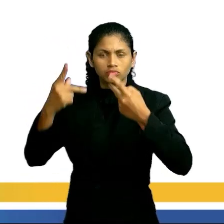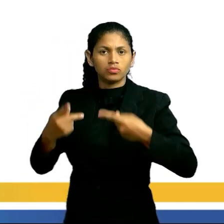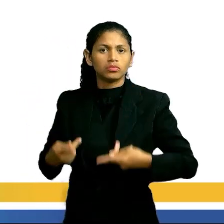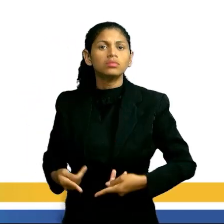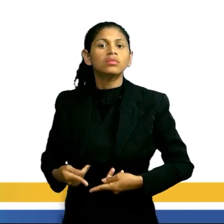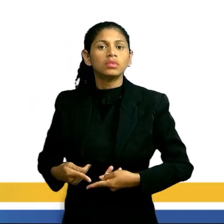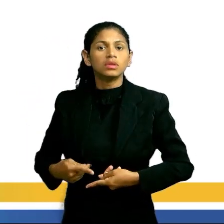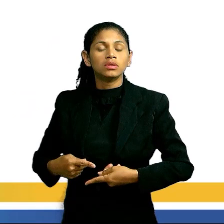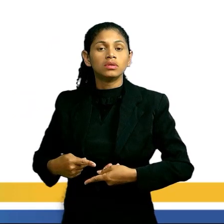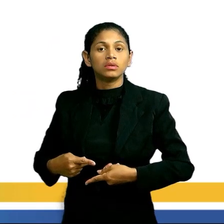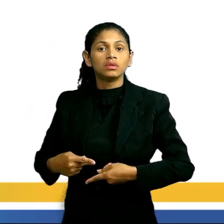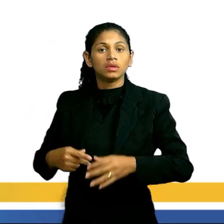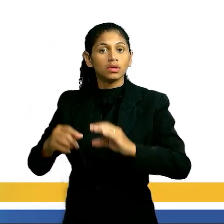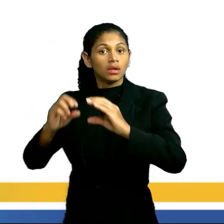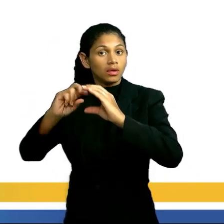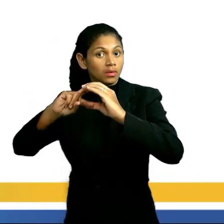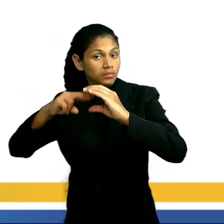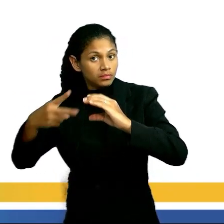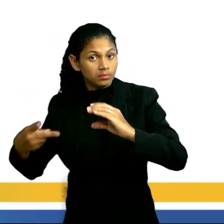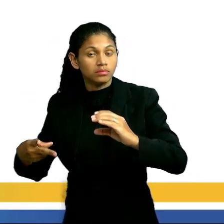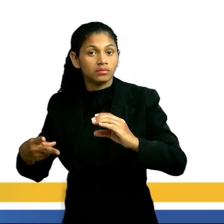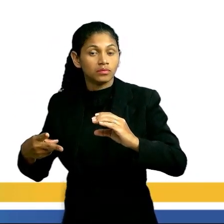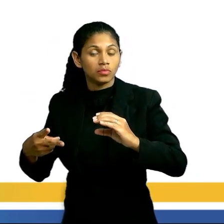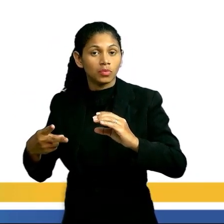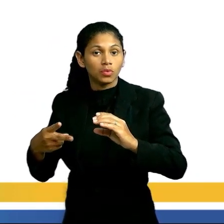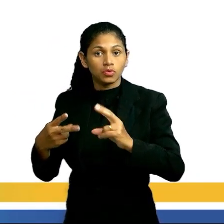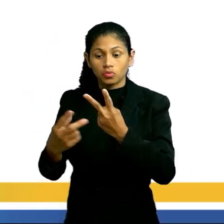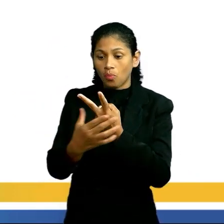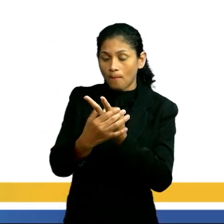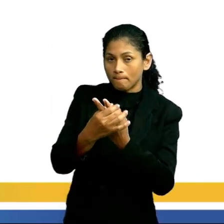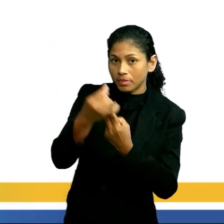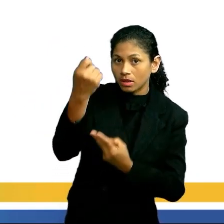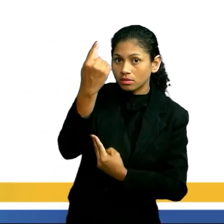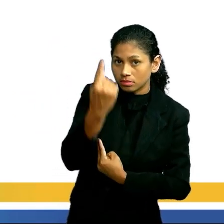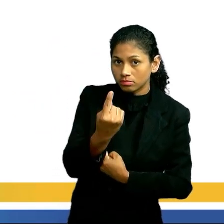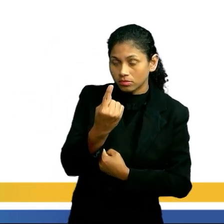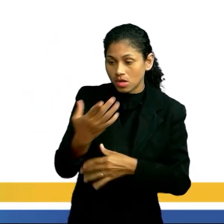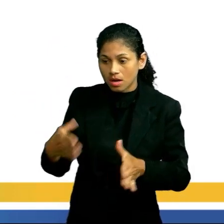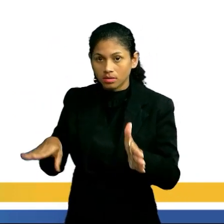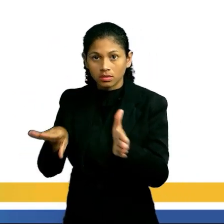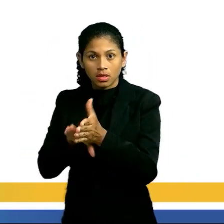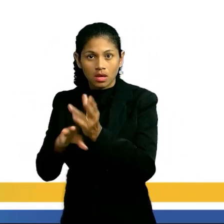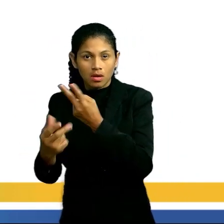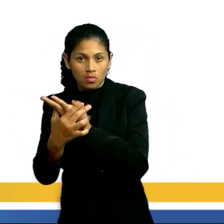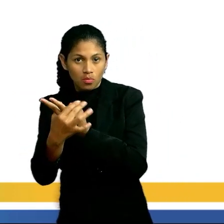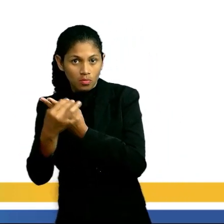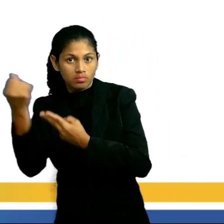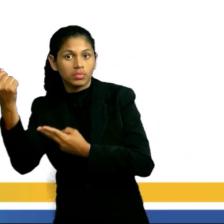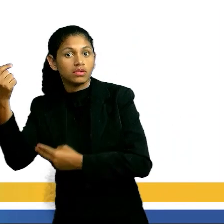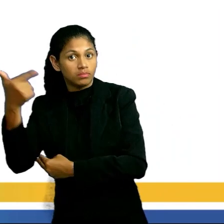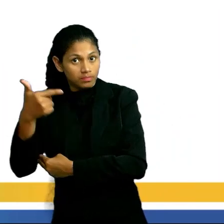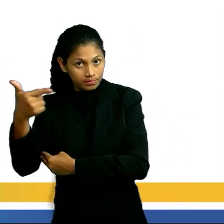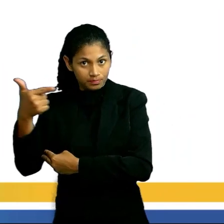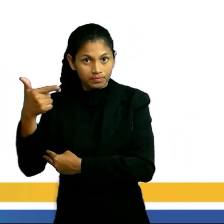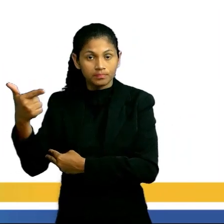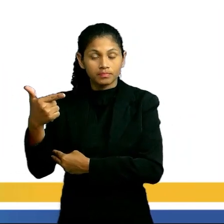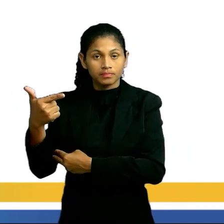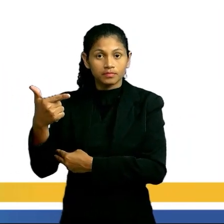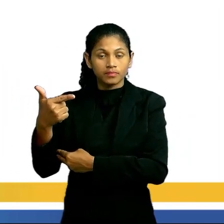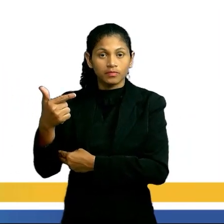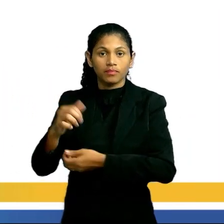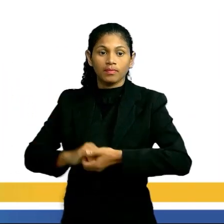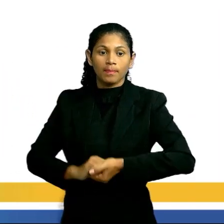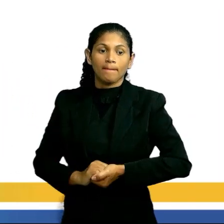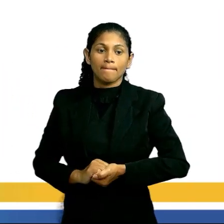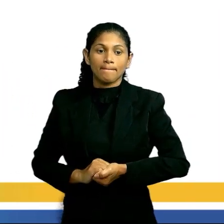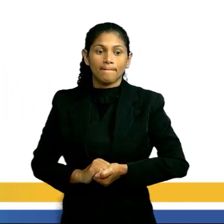que está no cromossomo do par 1 ao par 22. O par 23 é característica